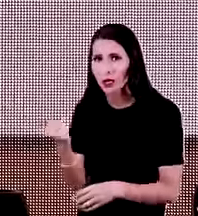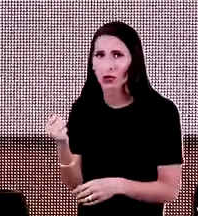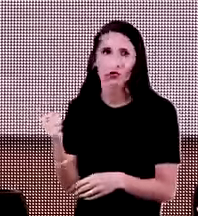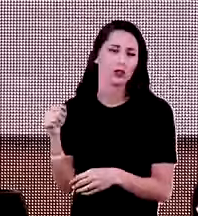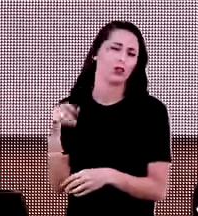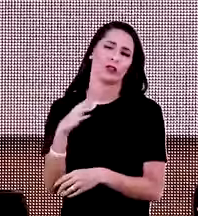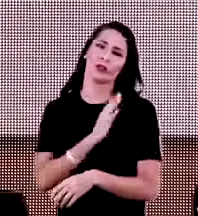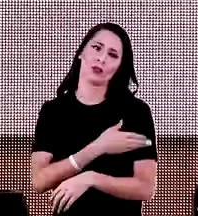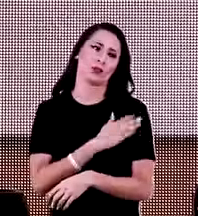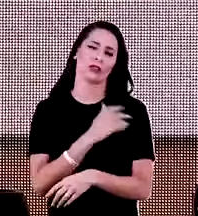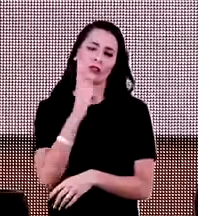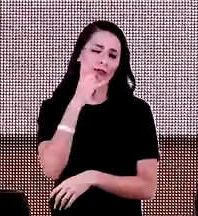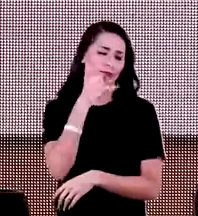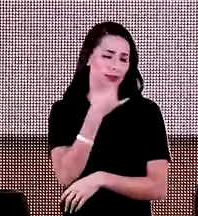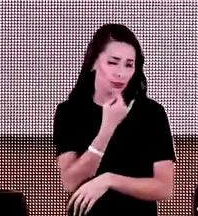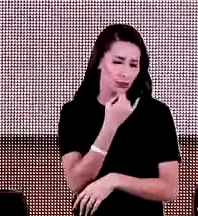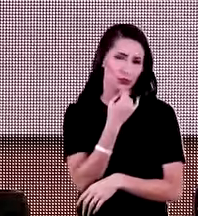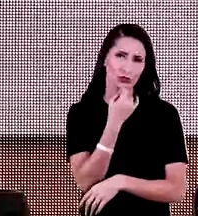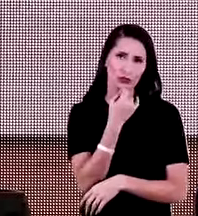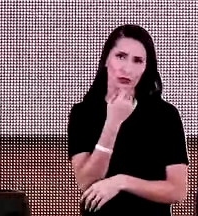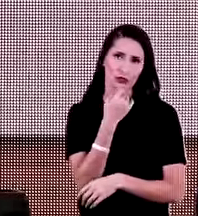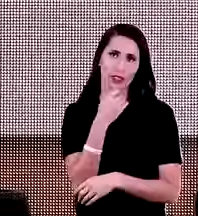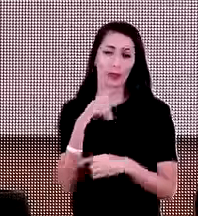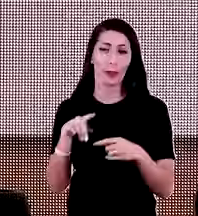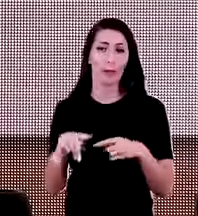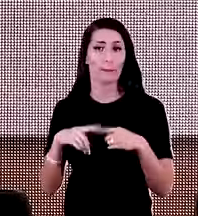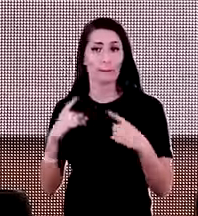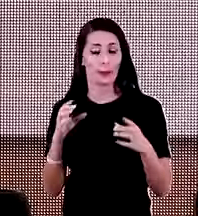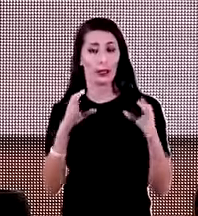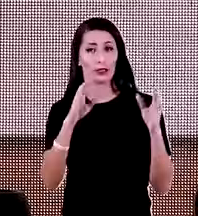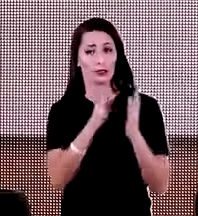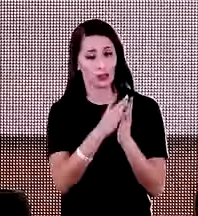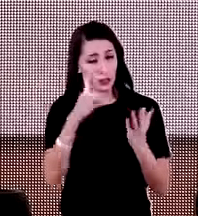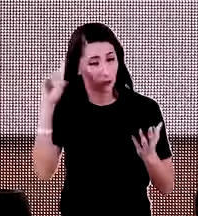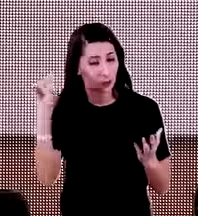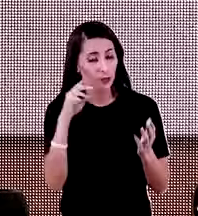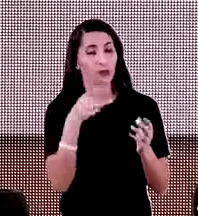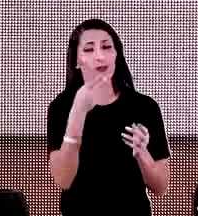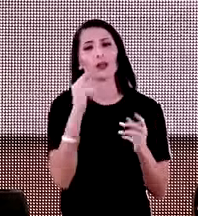O texto diz que Ruth celebrou